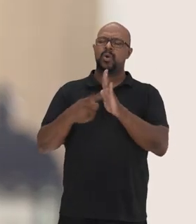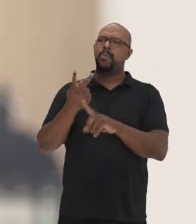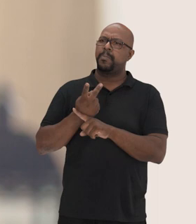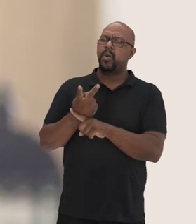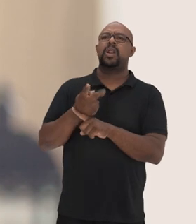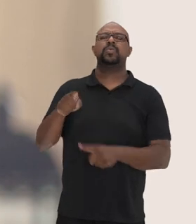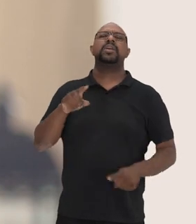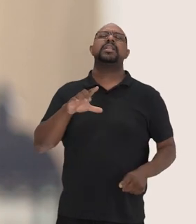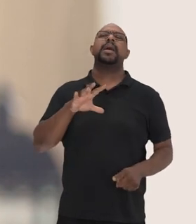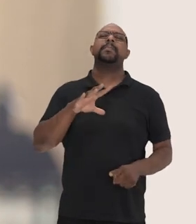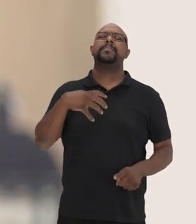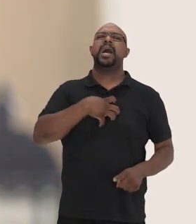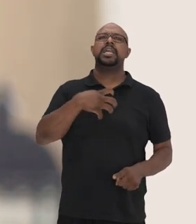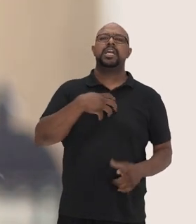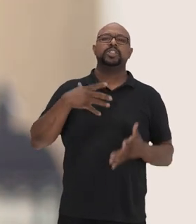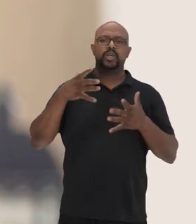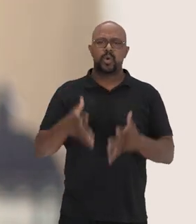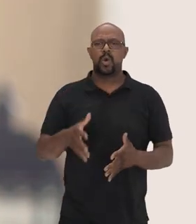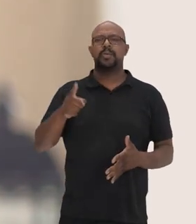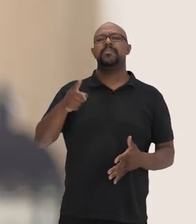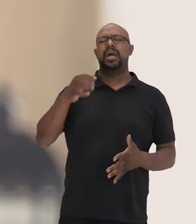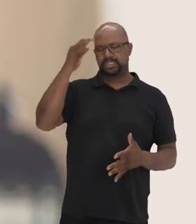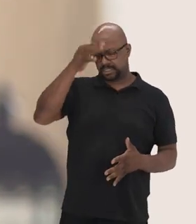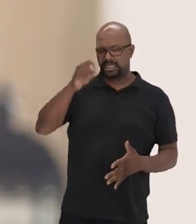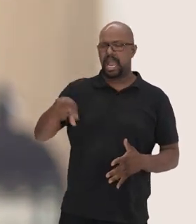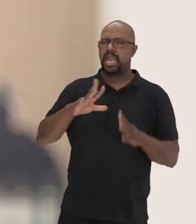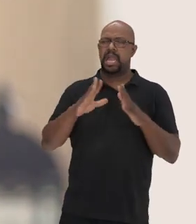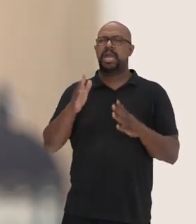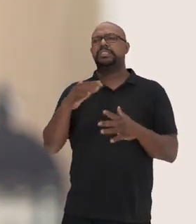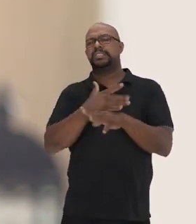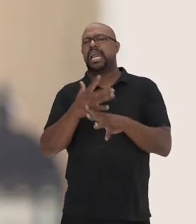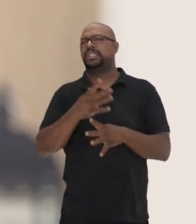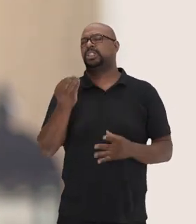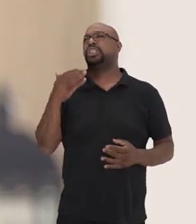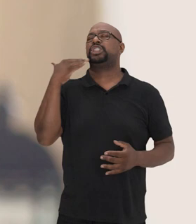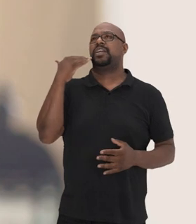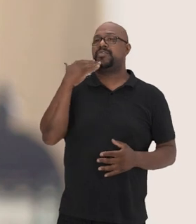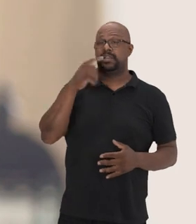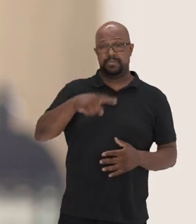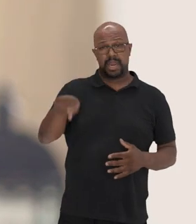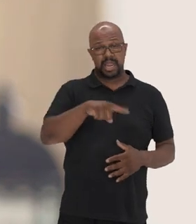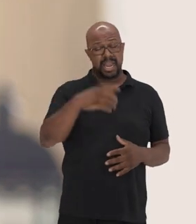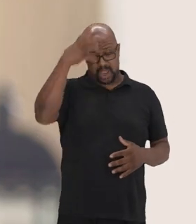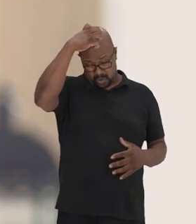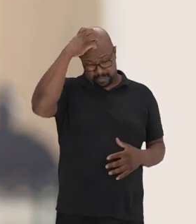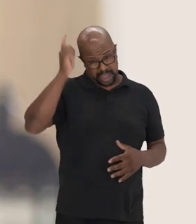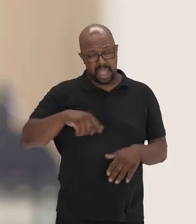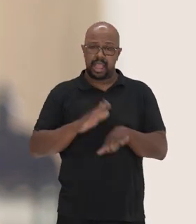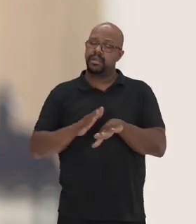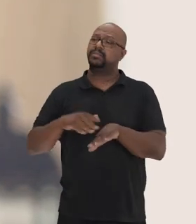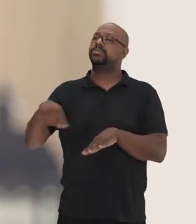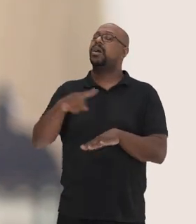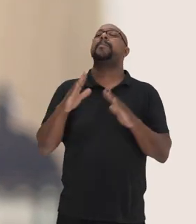procurador da Bahia que chegou para inocentar a cidade Cheia de defeito para ele a culpa é dos próprios